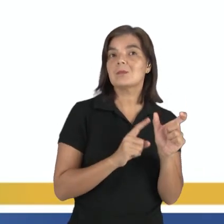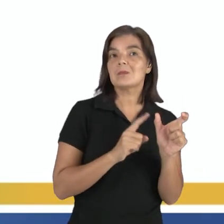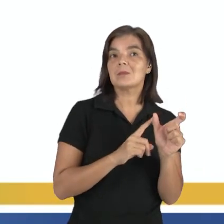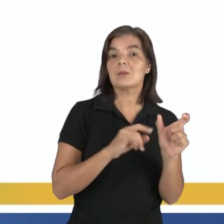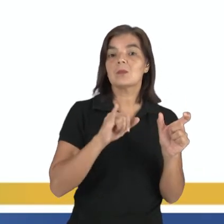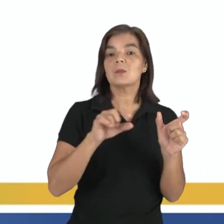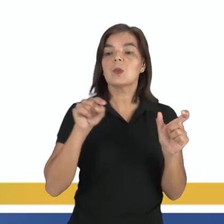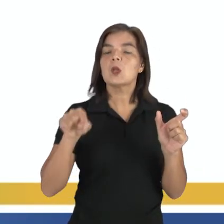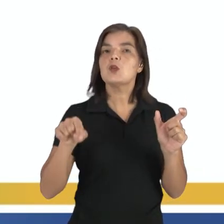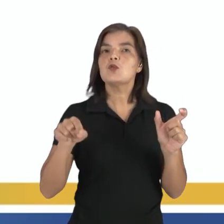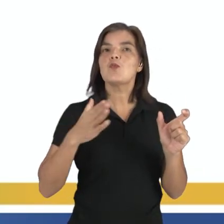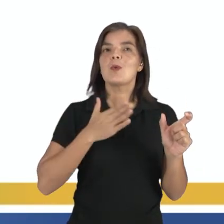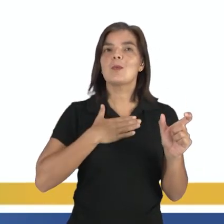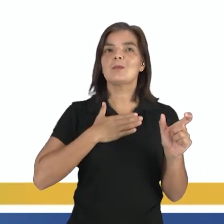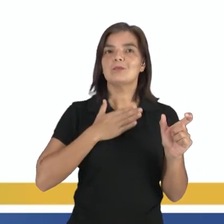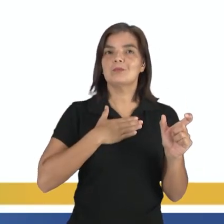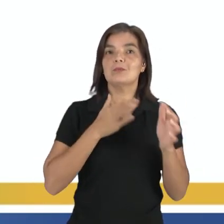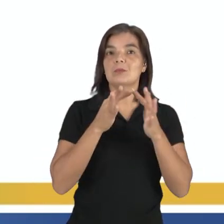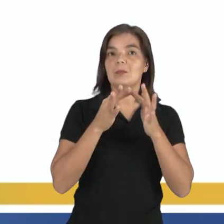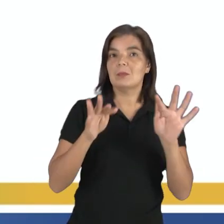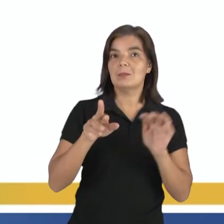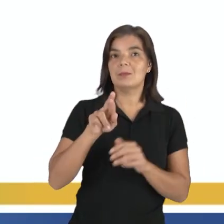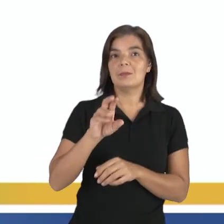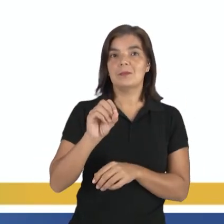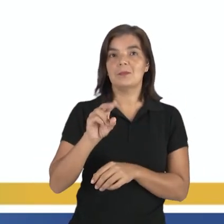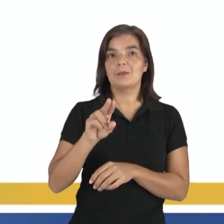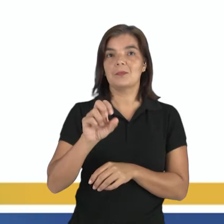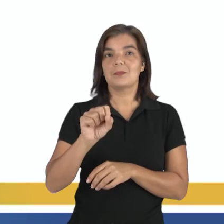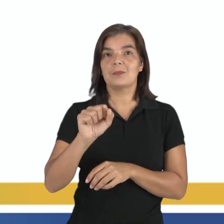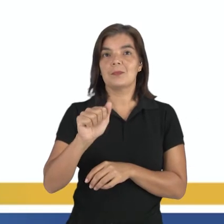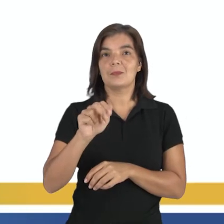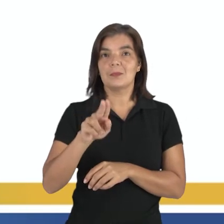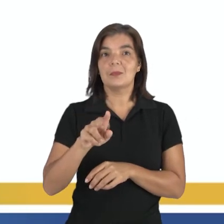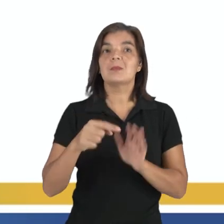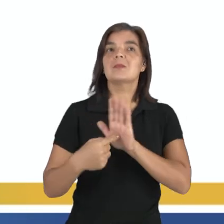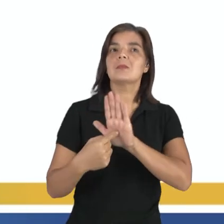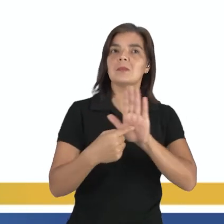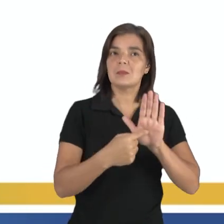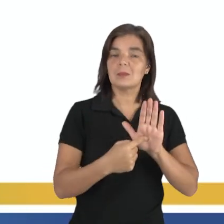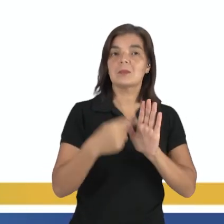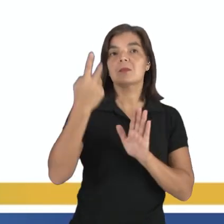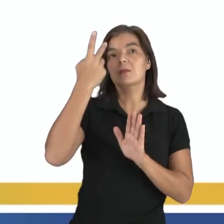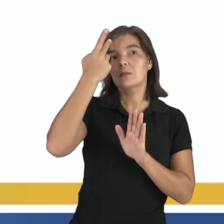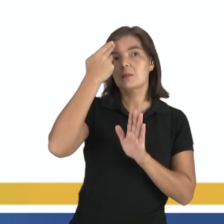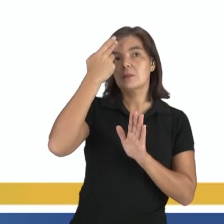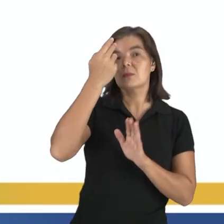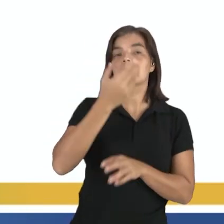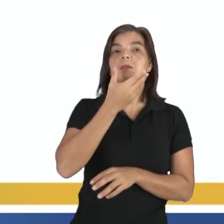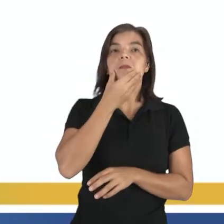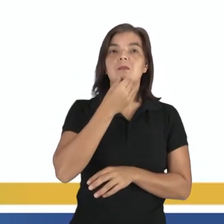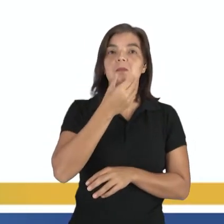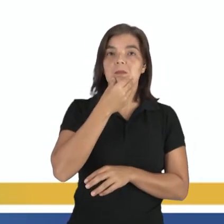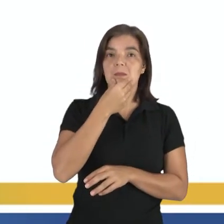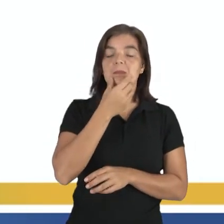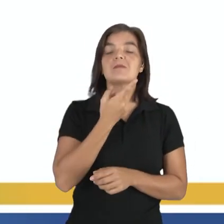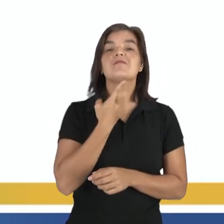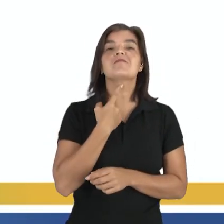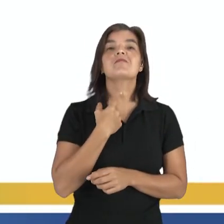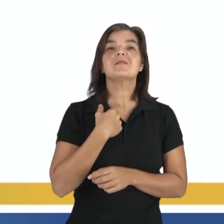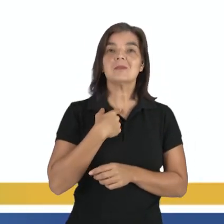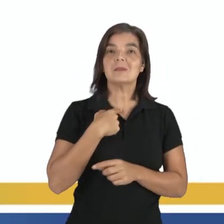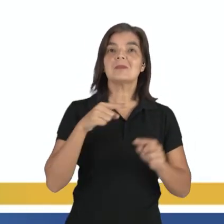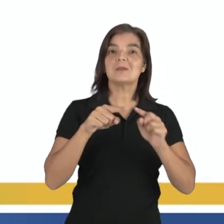A expressão "isto é meu" da frase de Rousseau quer mostrar que naturalmente